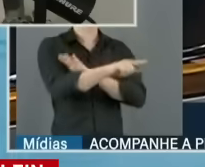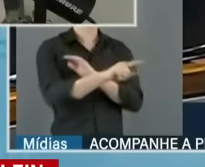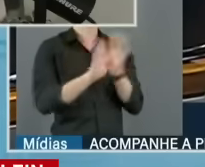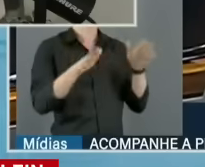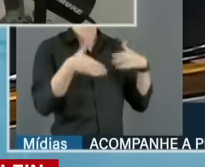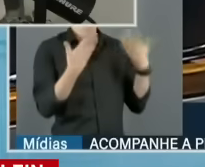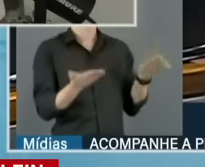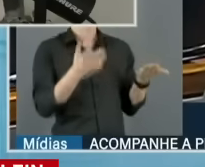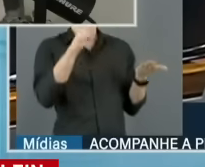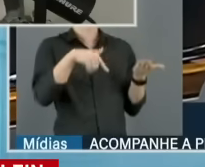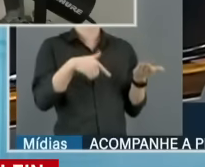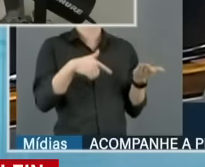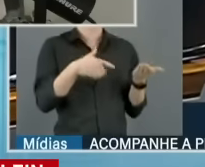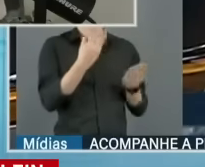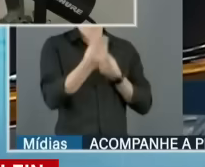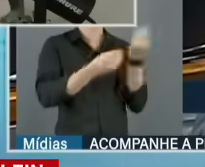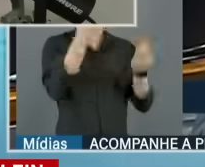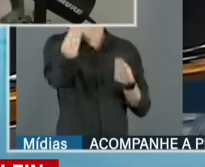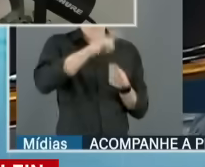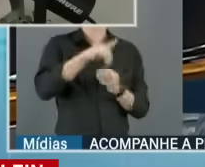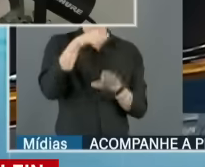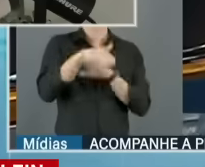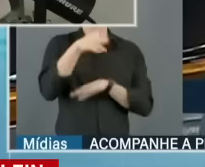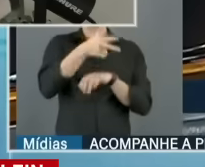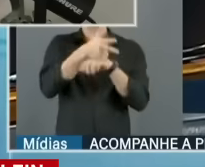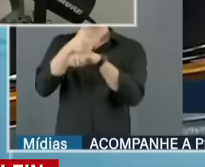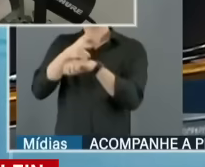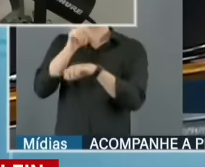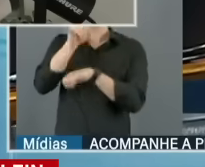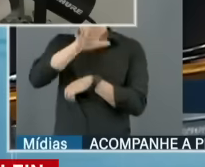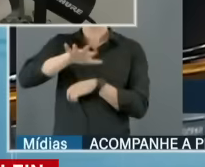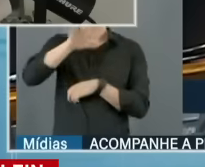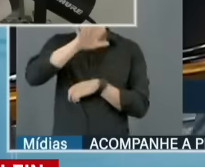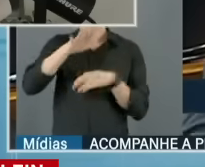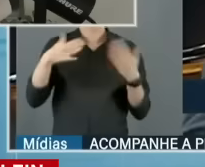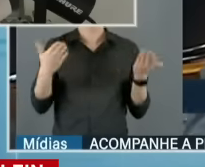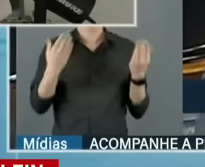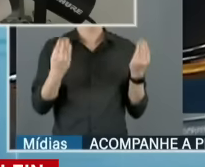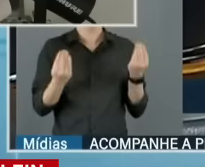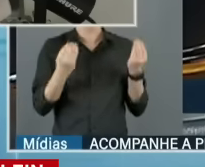a que a relatora, que alguns deputados rebatam declarações